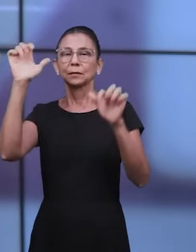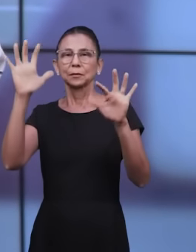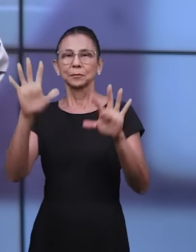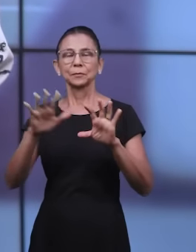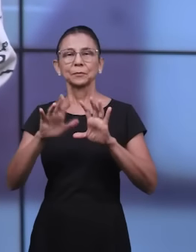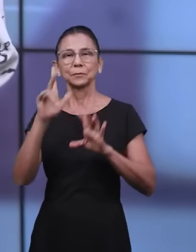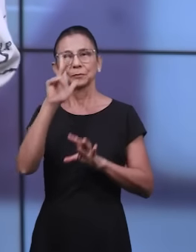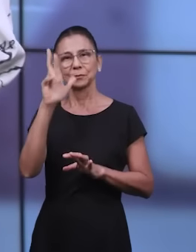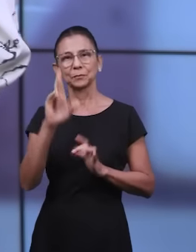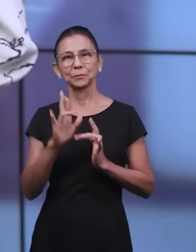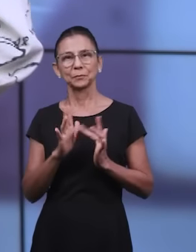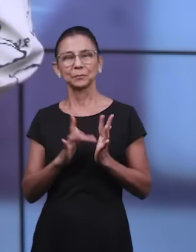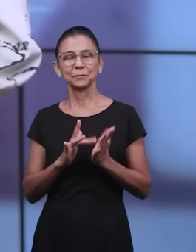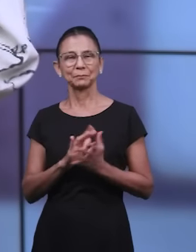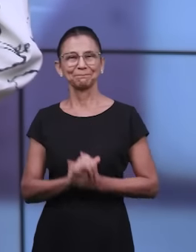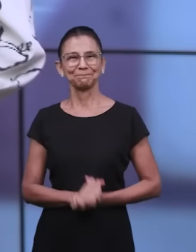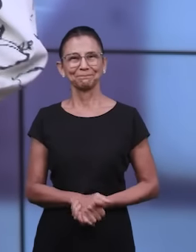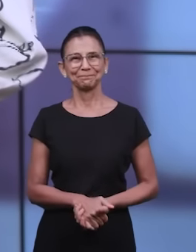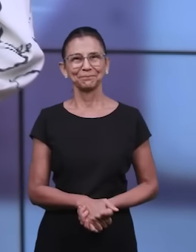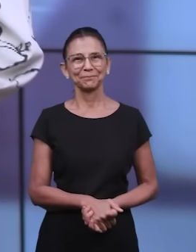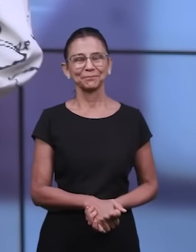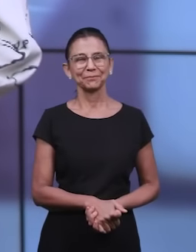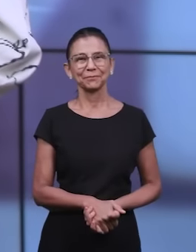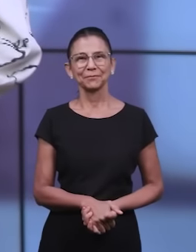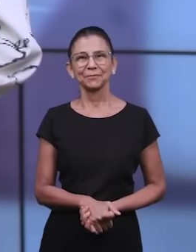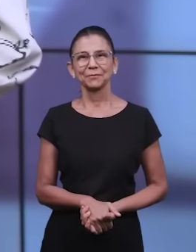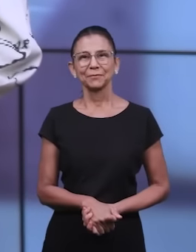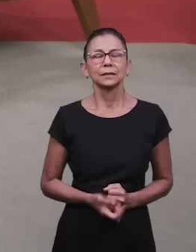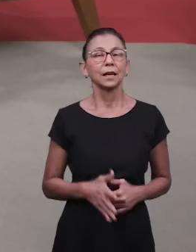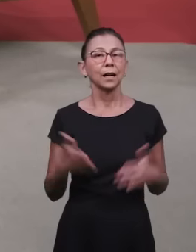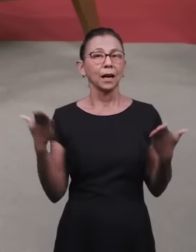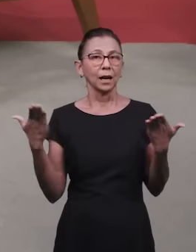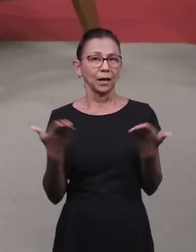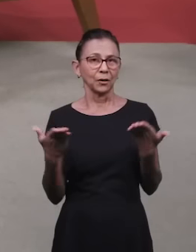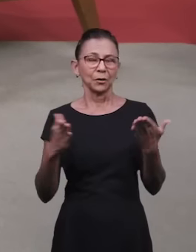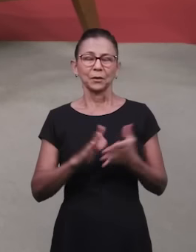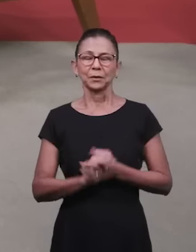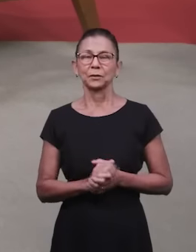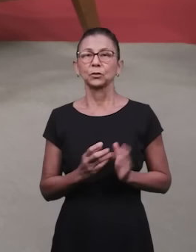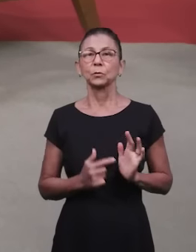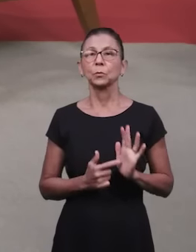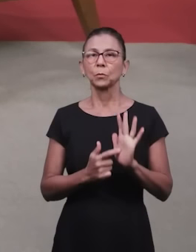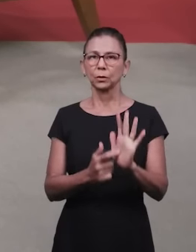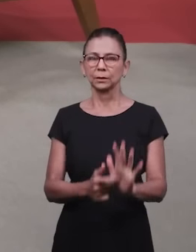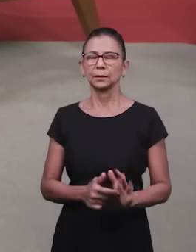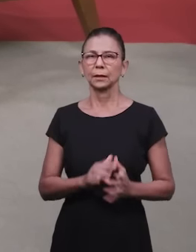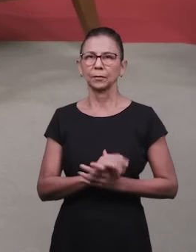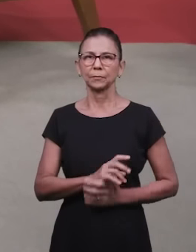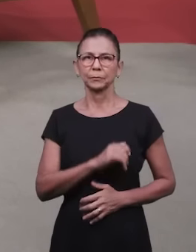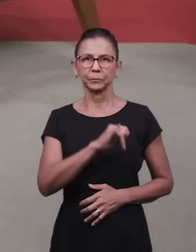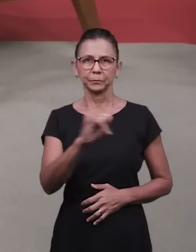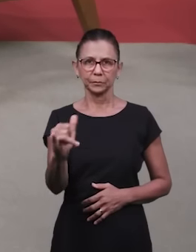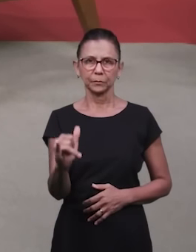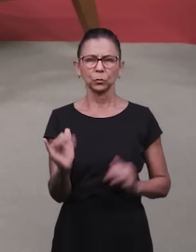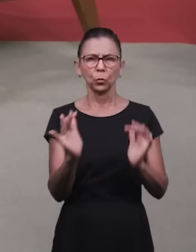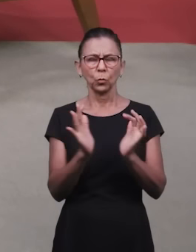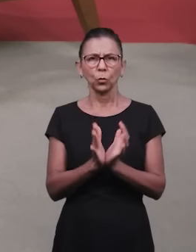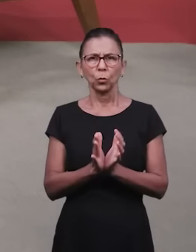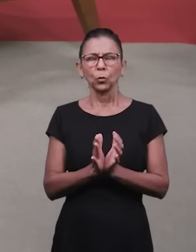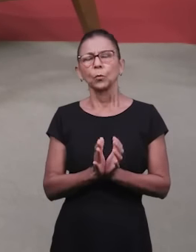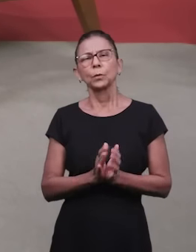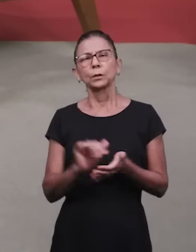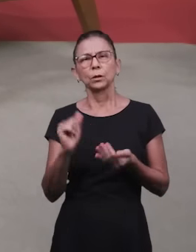abençoe grandemente. A paz do Senhor Jesus. Agora eu quero falar com o pessoal que toca percussão.